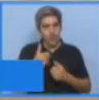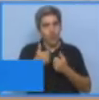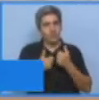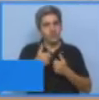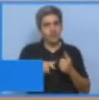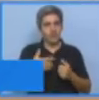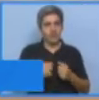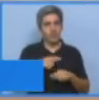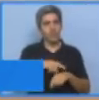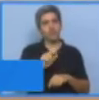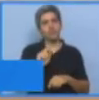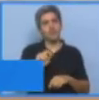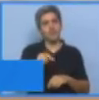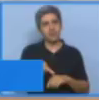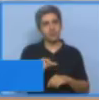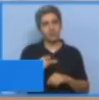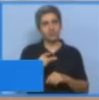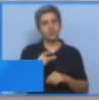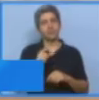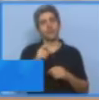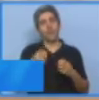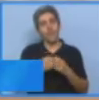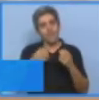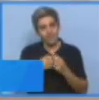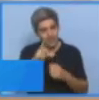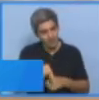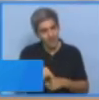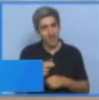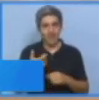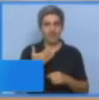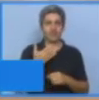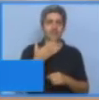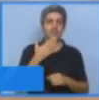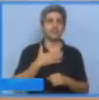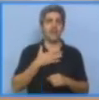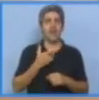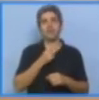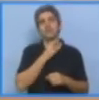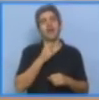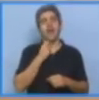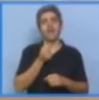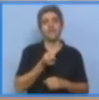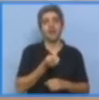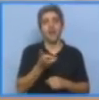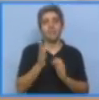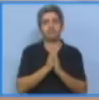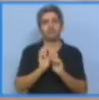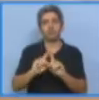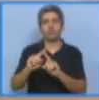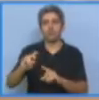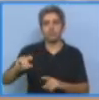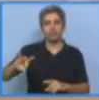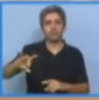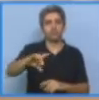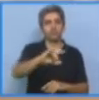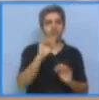é um momento de convívio, momento em que os padres das diversas dioceses, como já foi referido